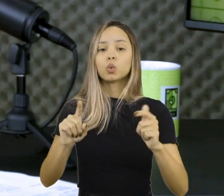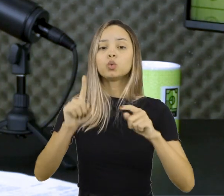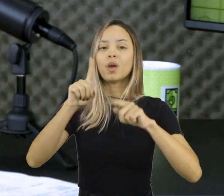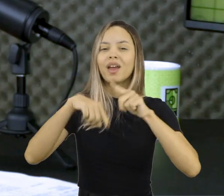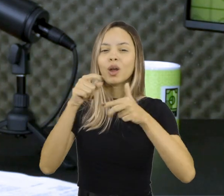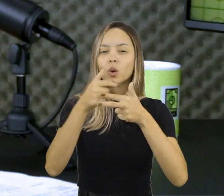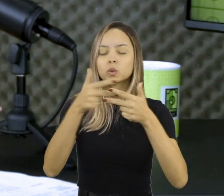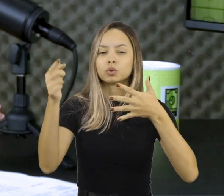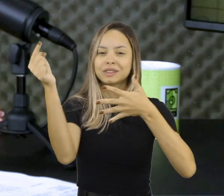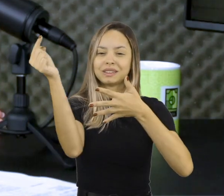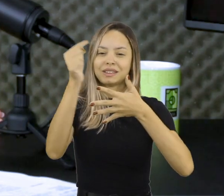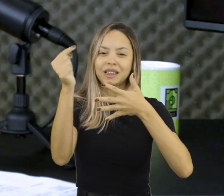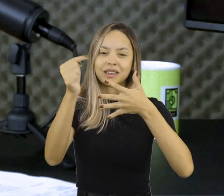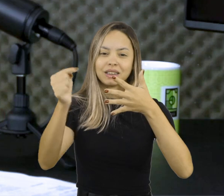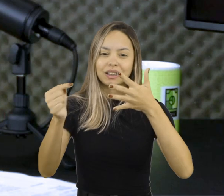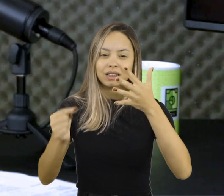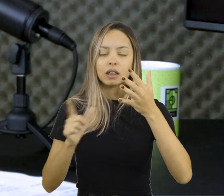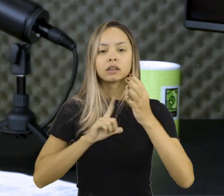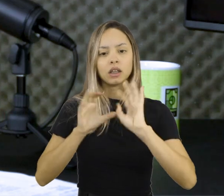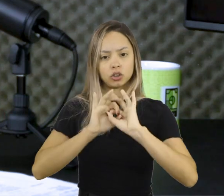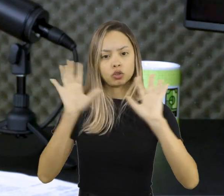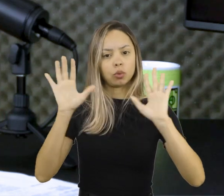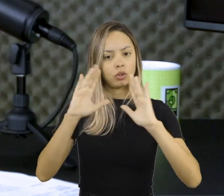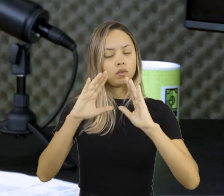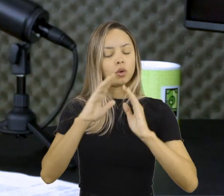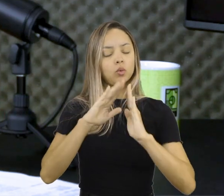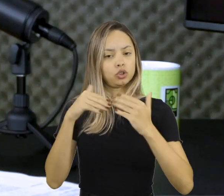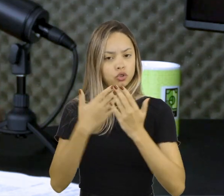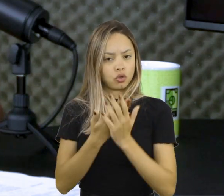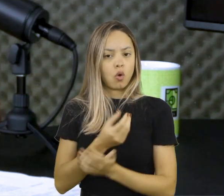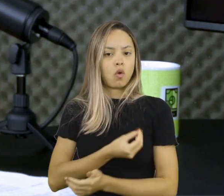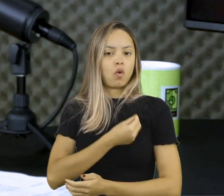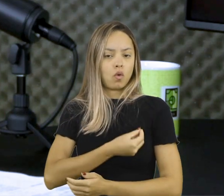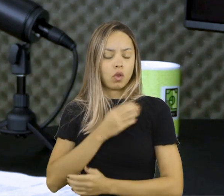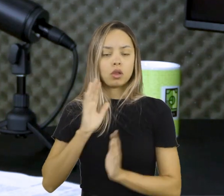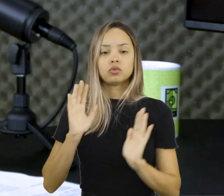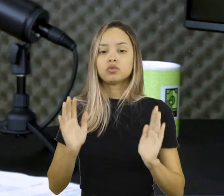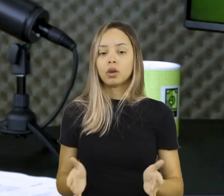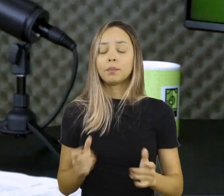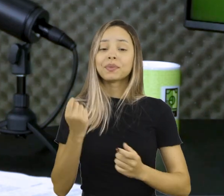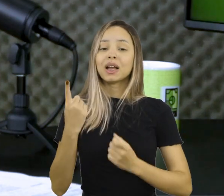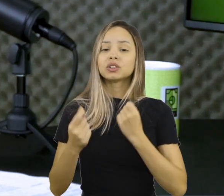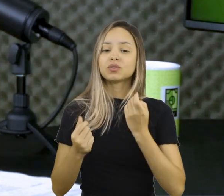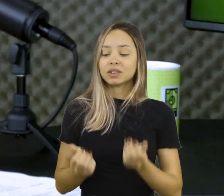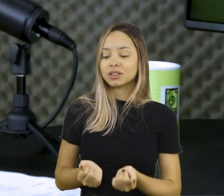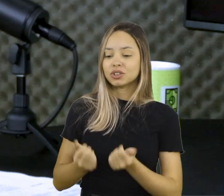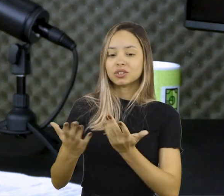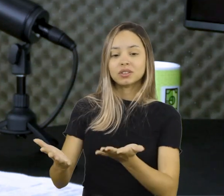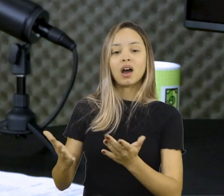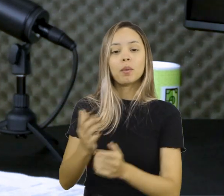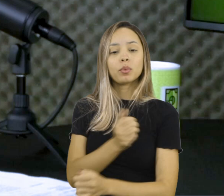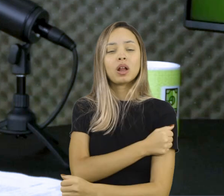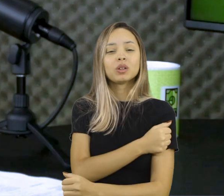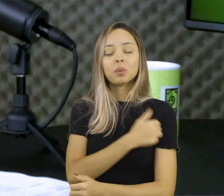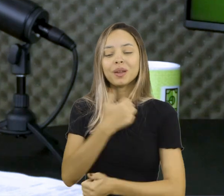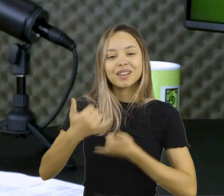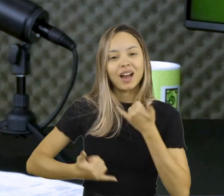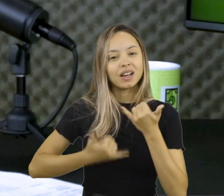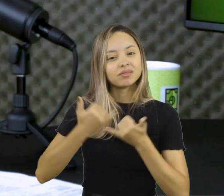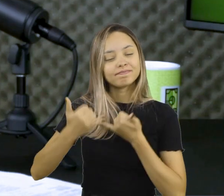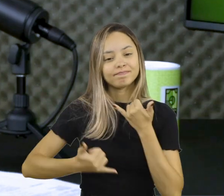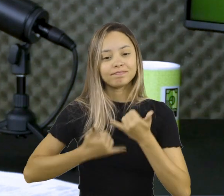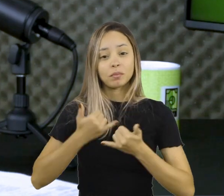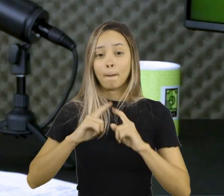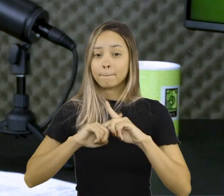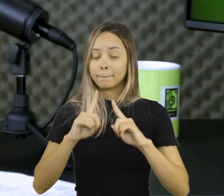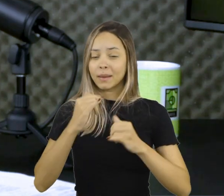e são recursos disponíveis nas escolas e às vezes é dado pro aluno pro aluno brincar com ele e o